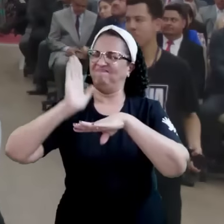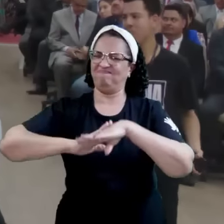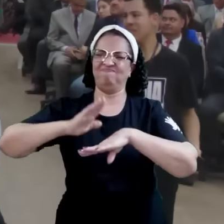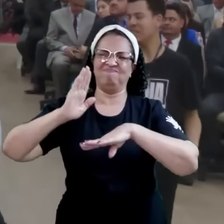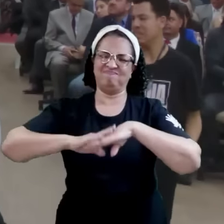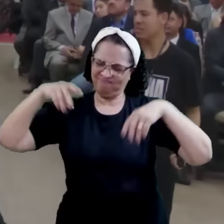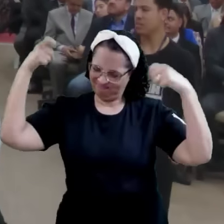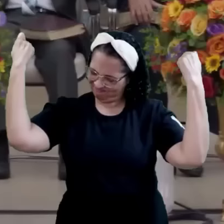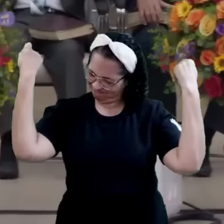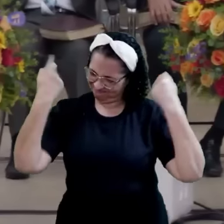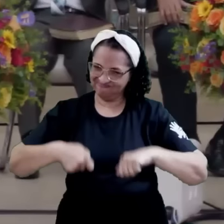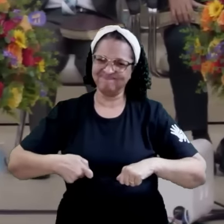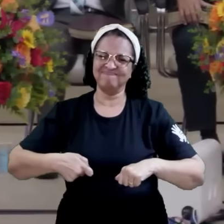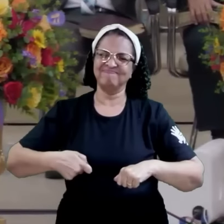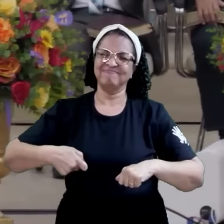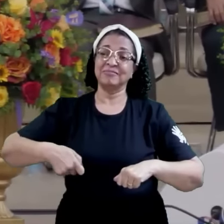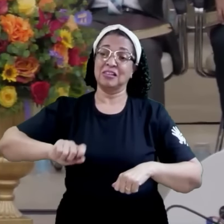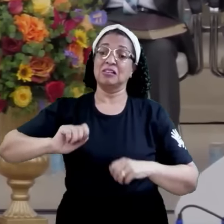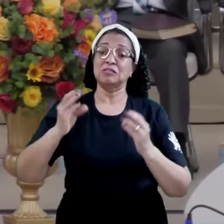desta